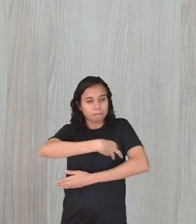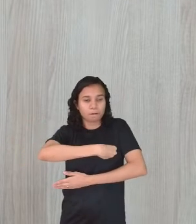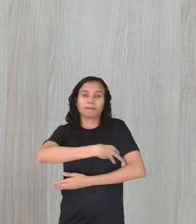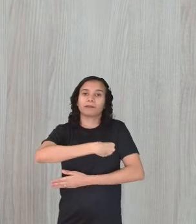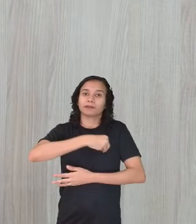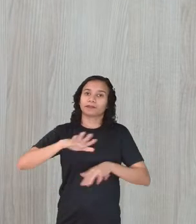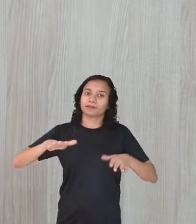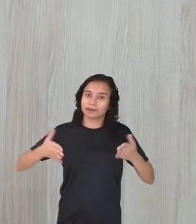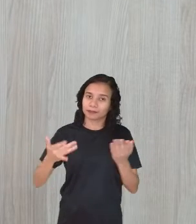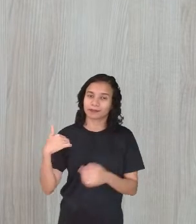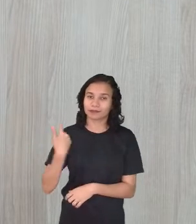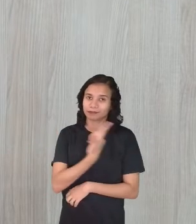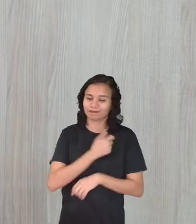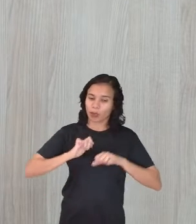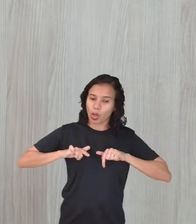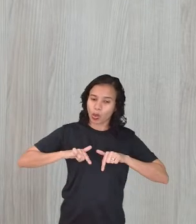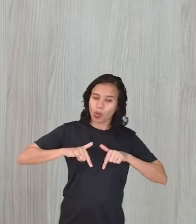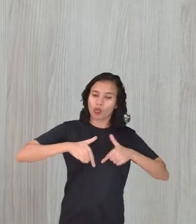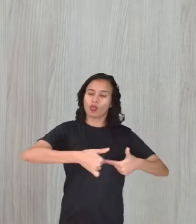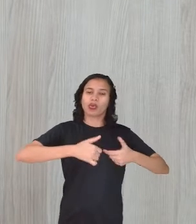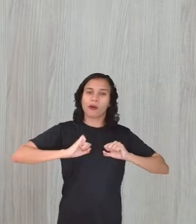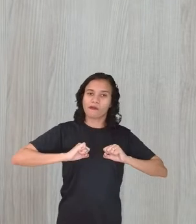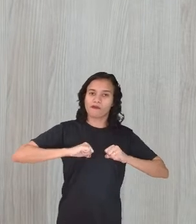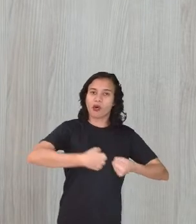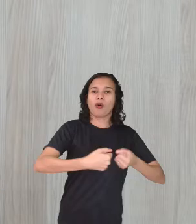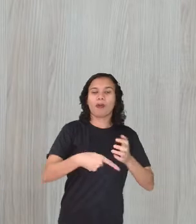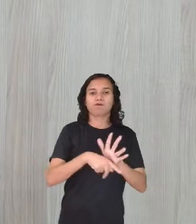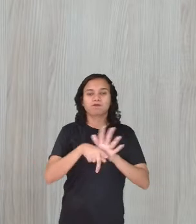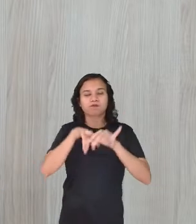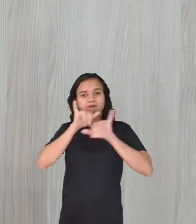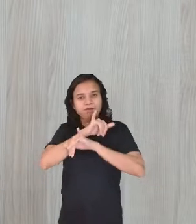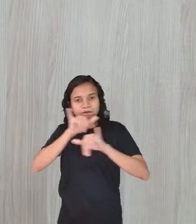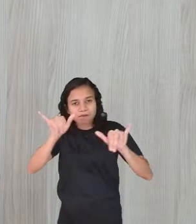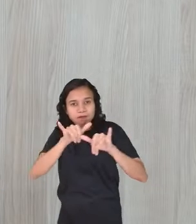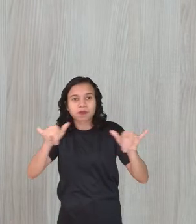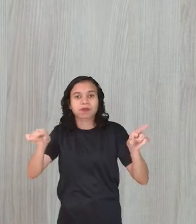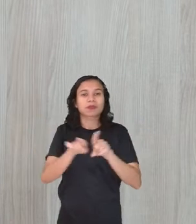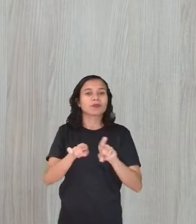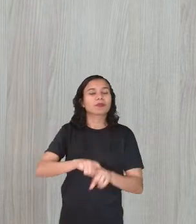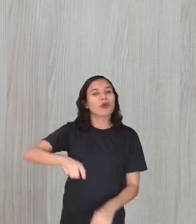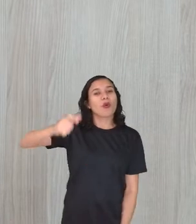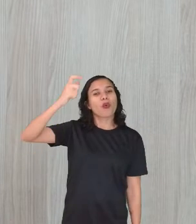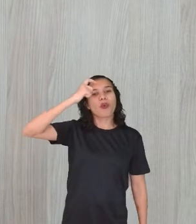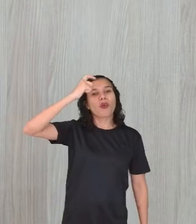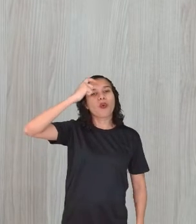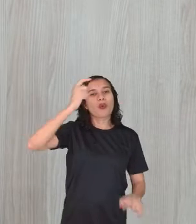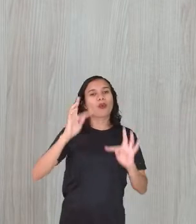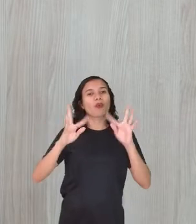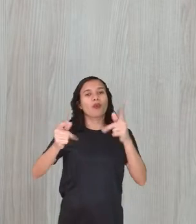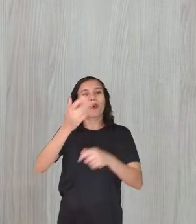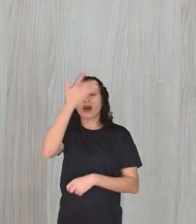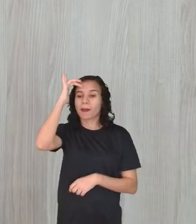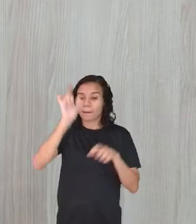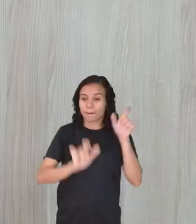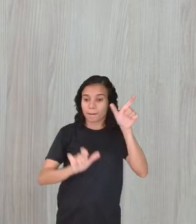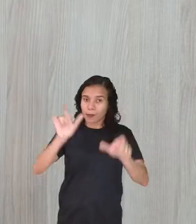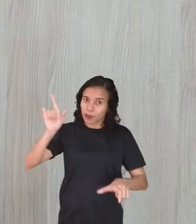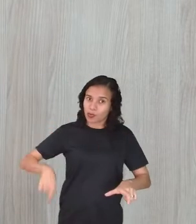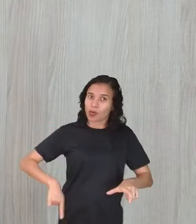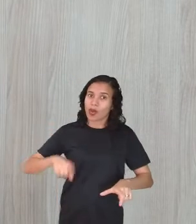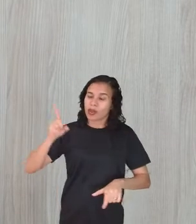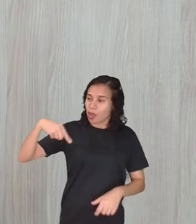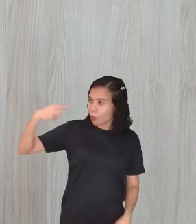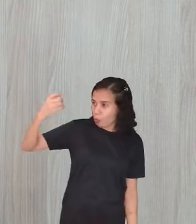amamentadas. Então, estamos nessa luta aí, nessa luta de divulgação e conscientização de todas as pessoas, que é um leite que já